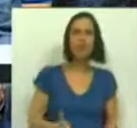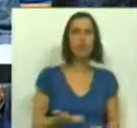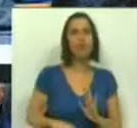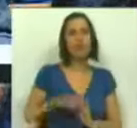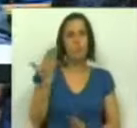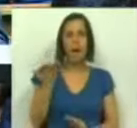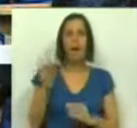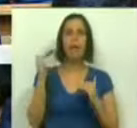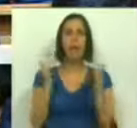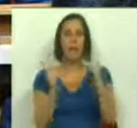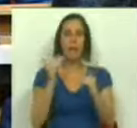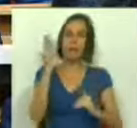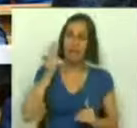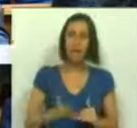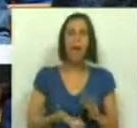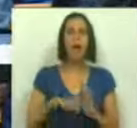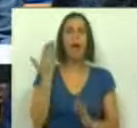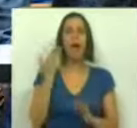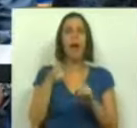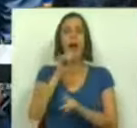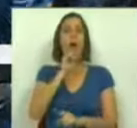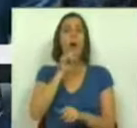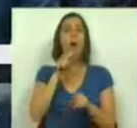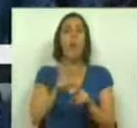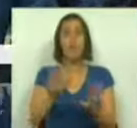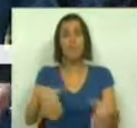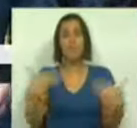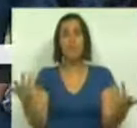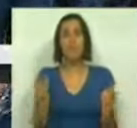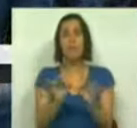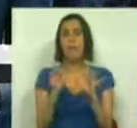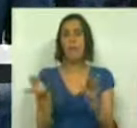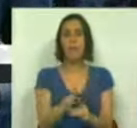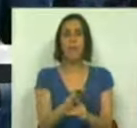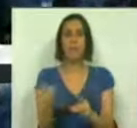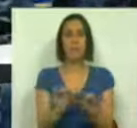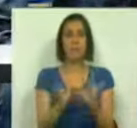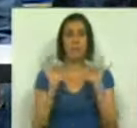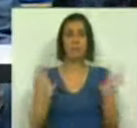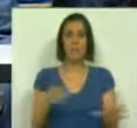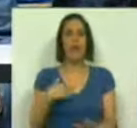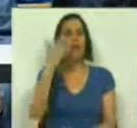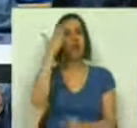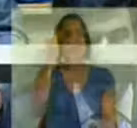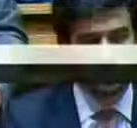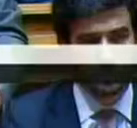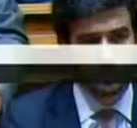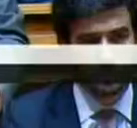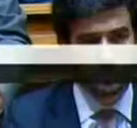justo, mais equilibrado, onde as oportunidades possam ser de parte a parte. Eu julgo que